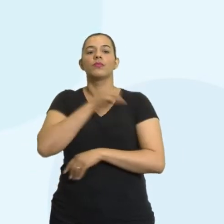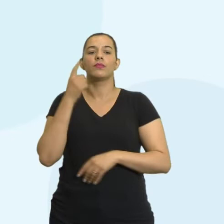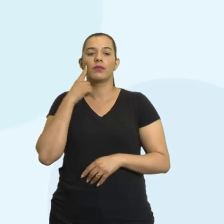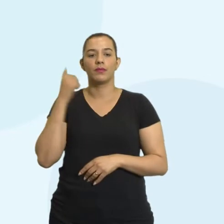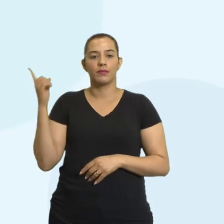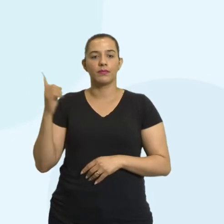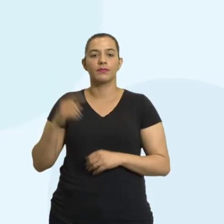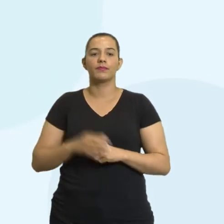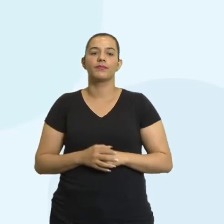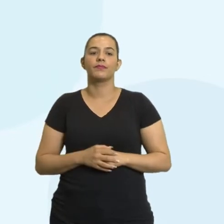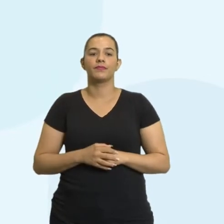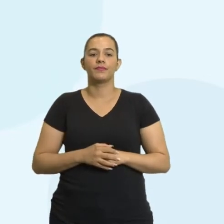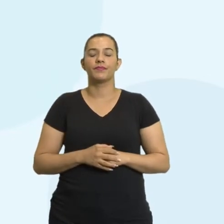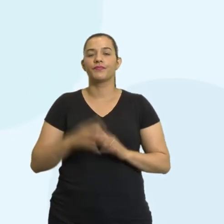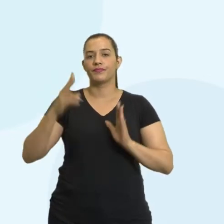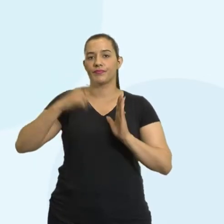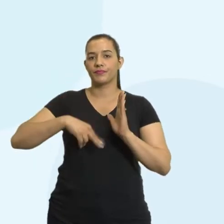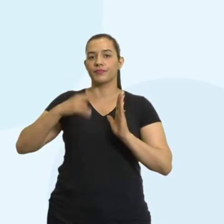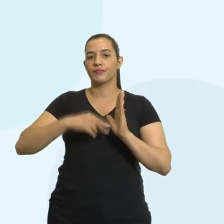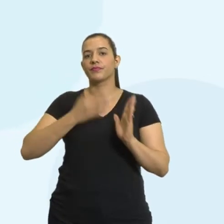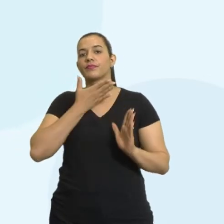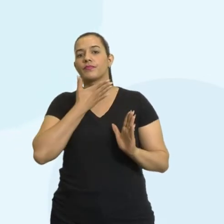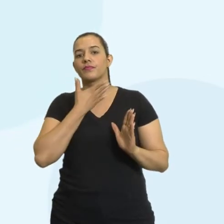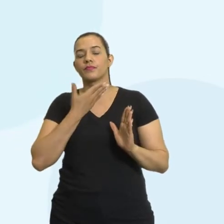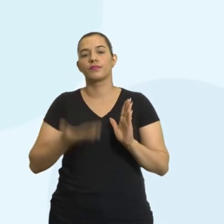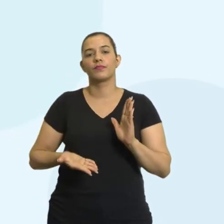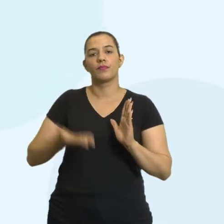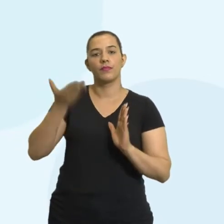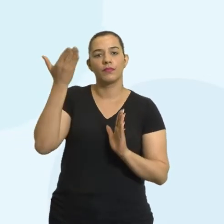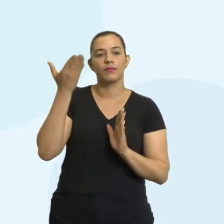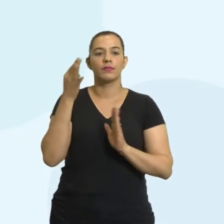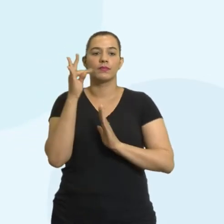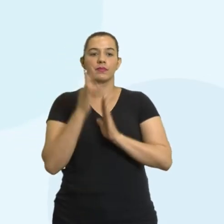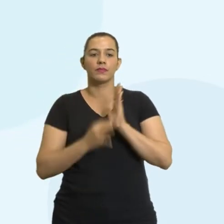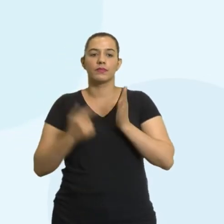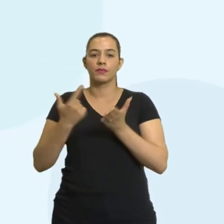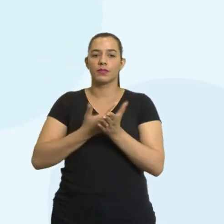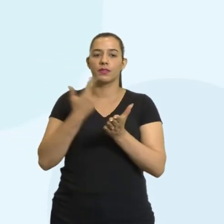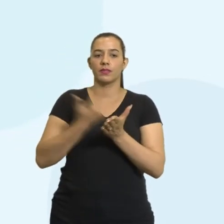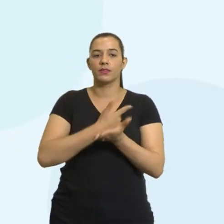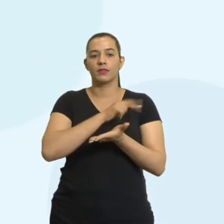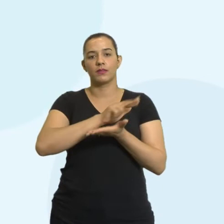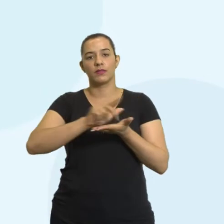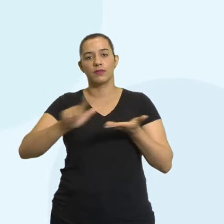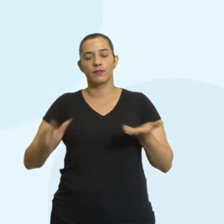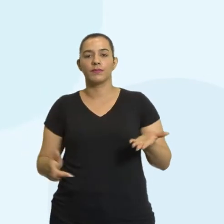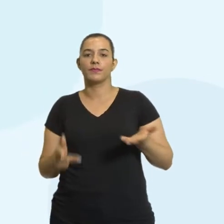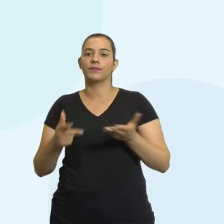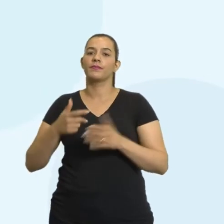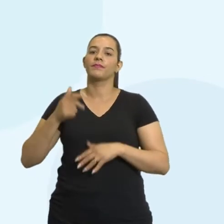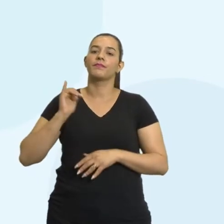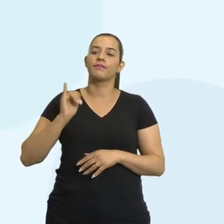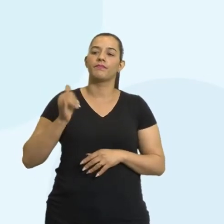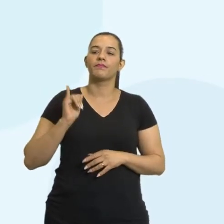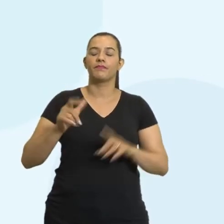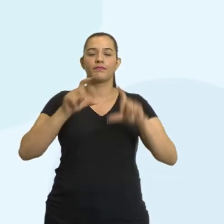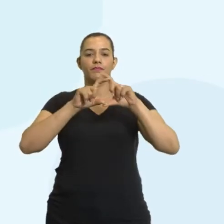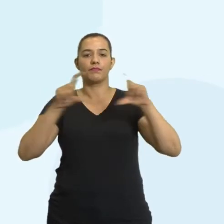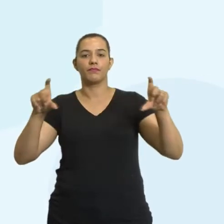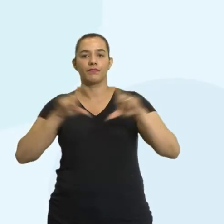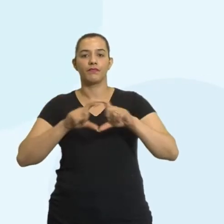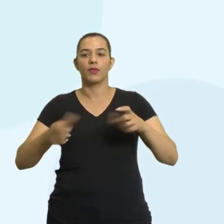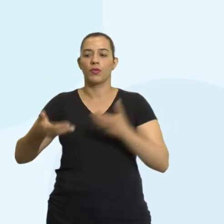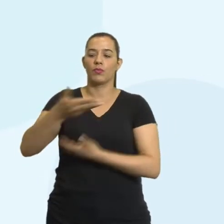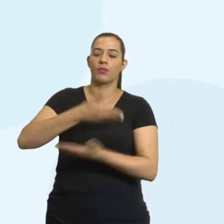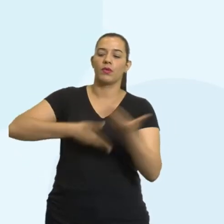só, ler em voz alta, textos literários diversos, bem como leituras orais capituladas, compartilhadas